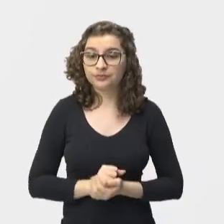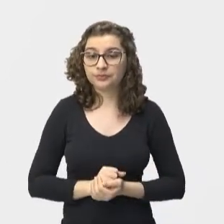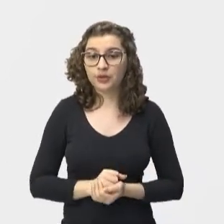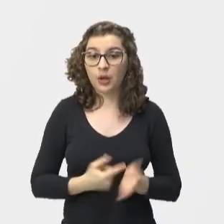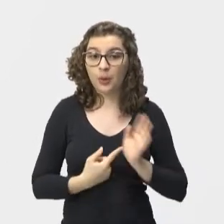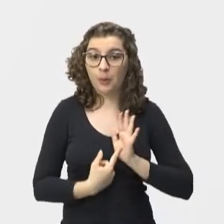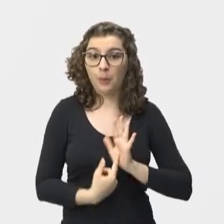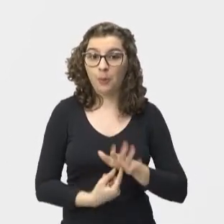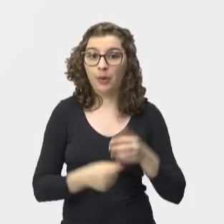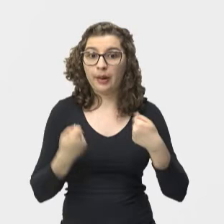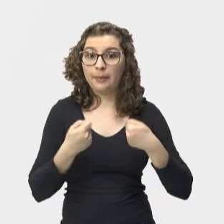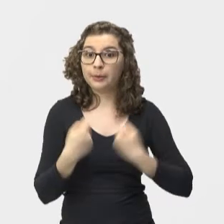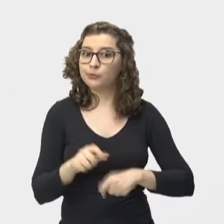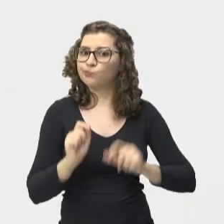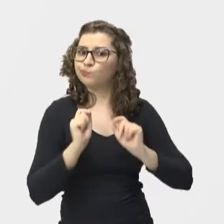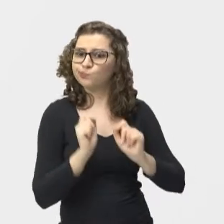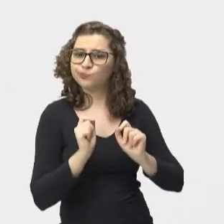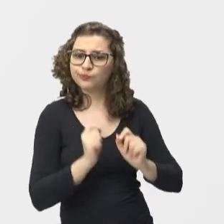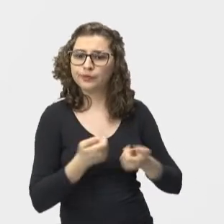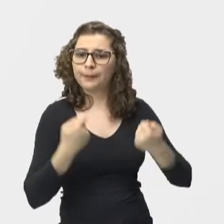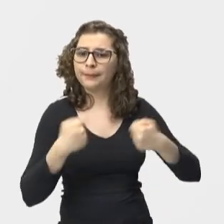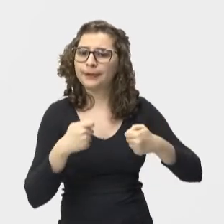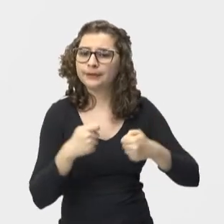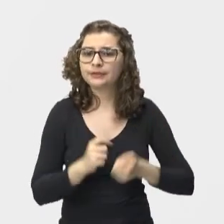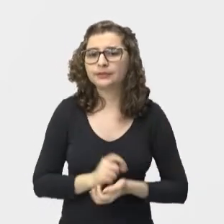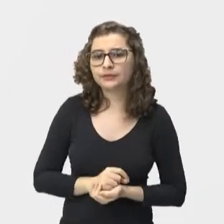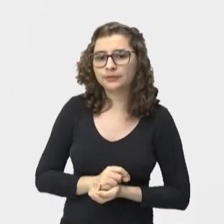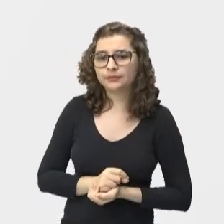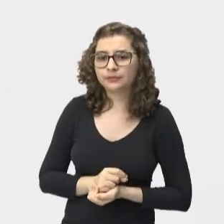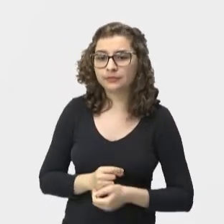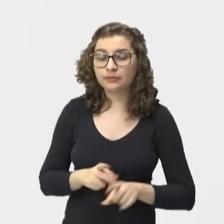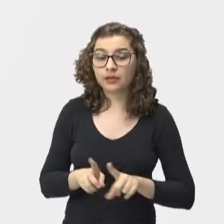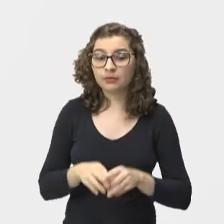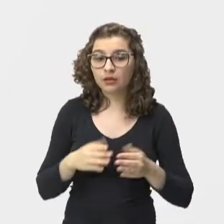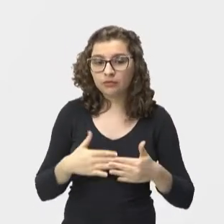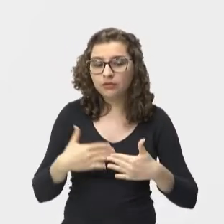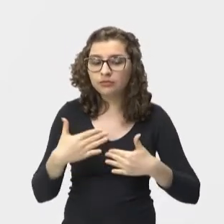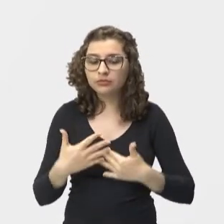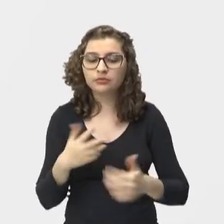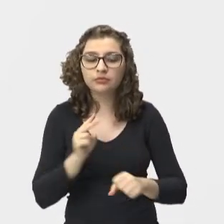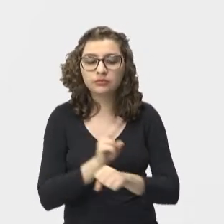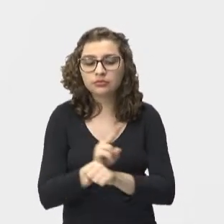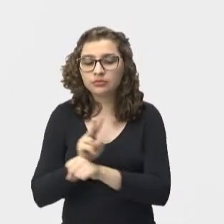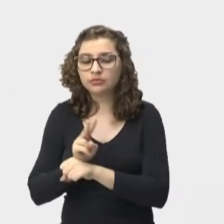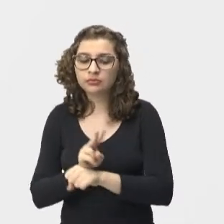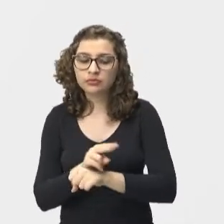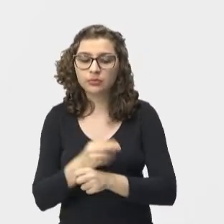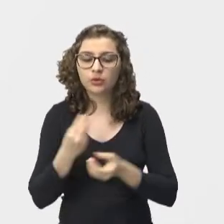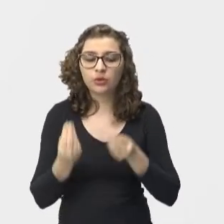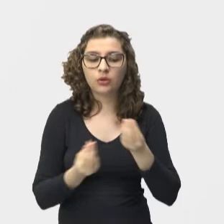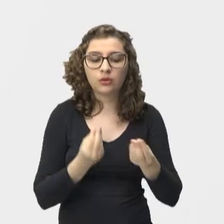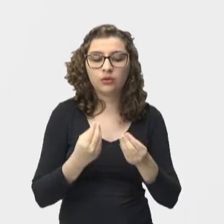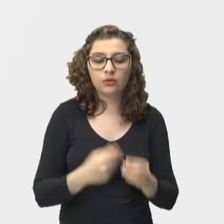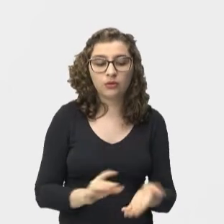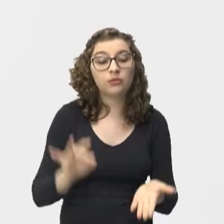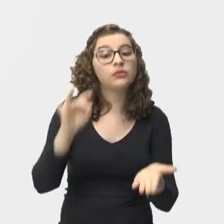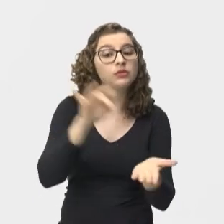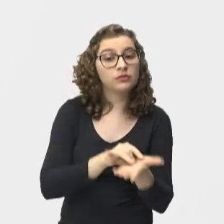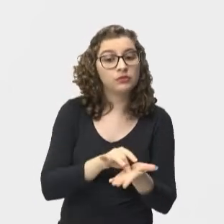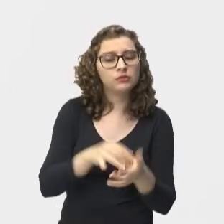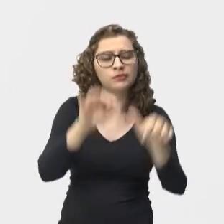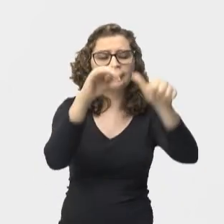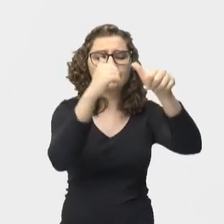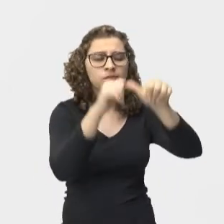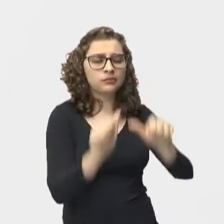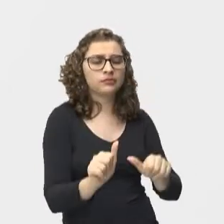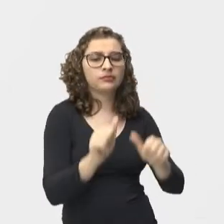as demandas, as necessidades, também acompanham o processo de sua implementação e